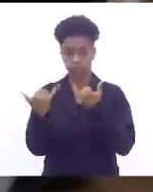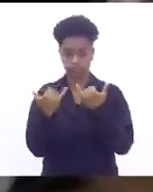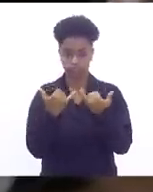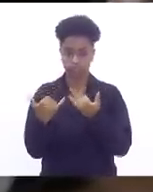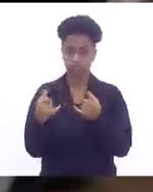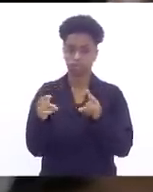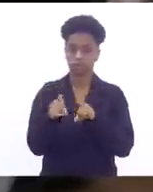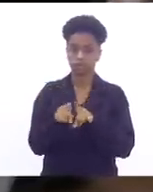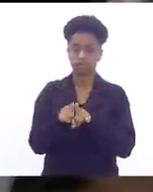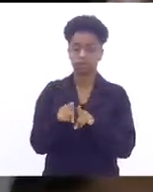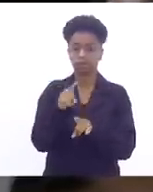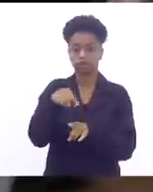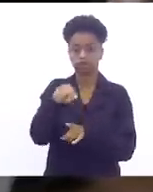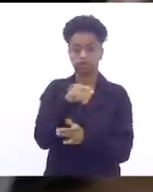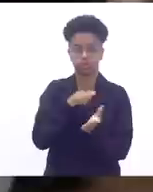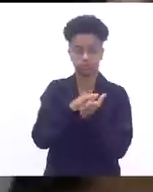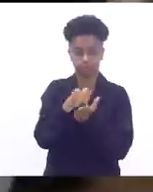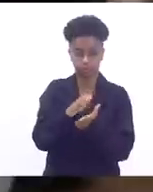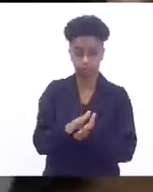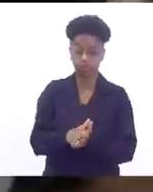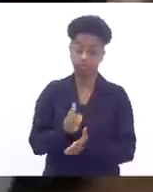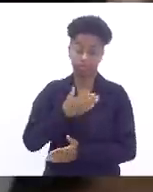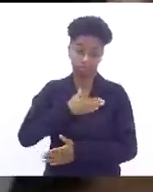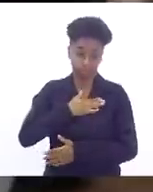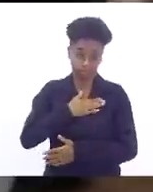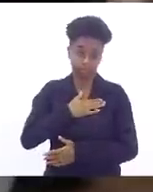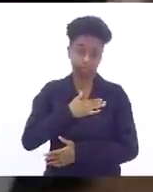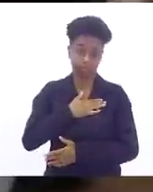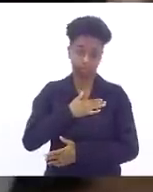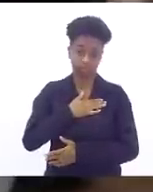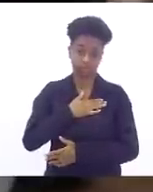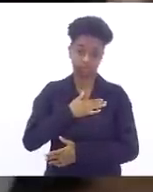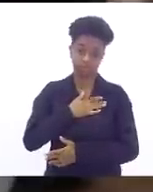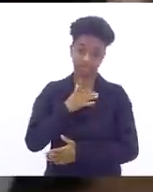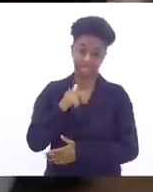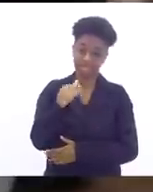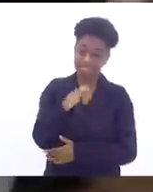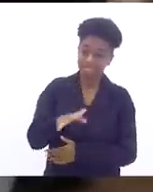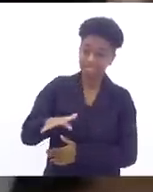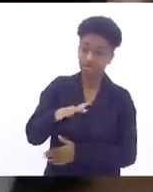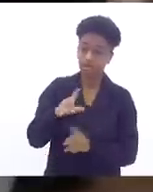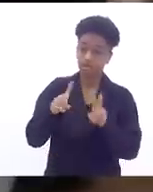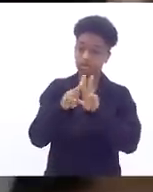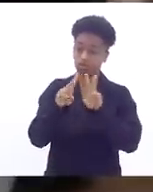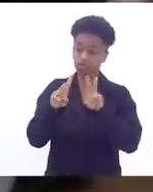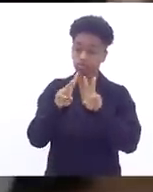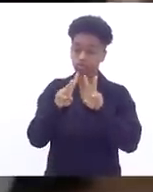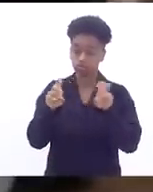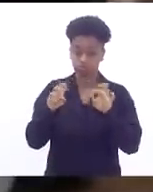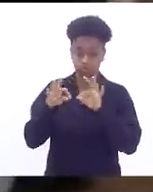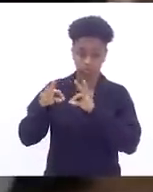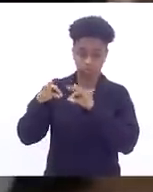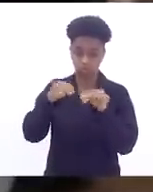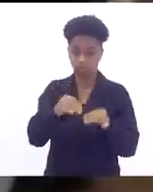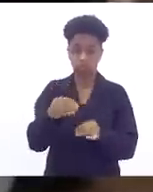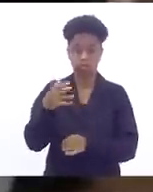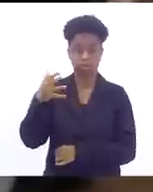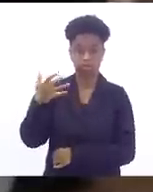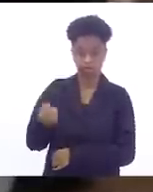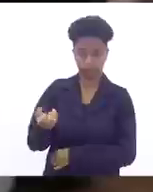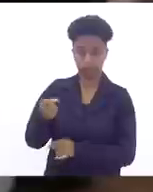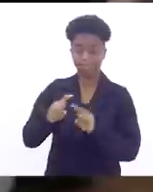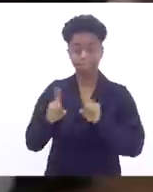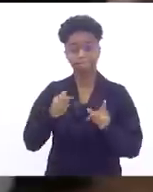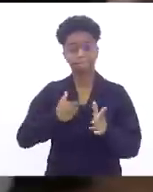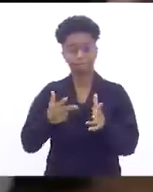aqui na comunicação de vocês para mim seria genético sobre todas as pensionistas mas observei que é mais